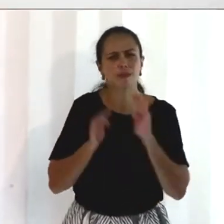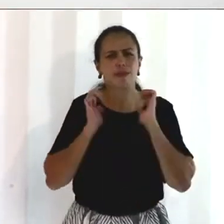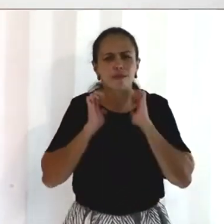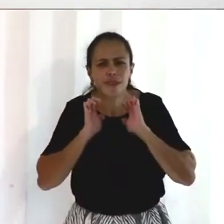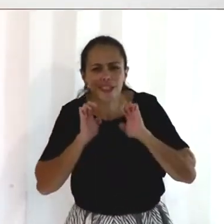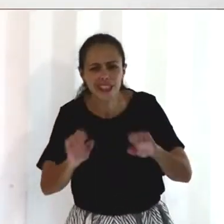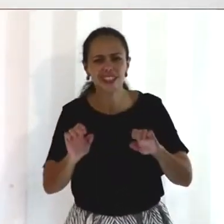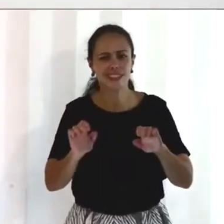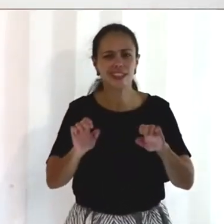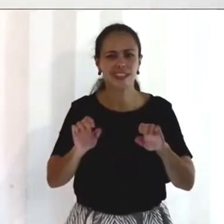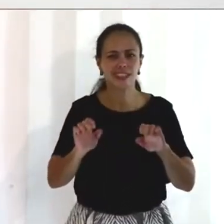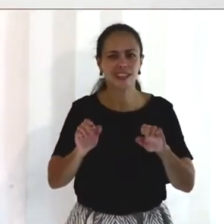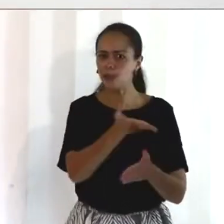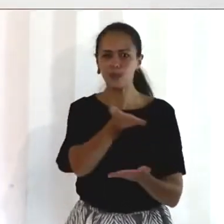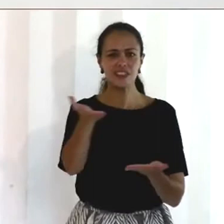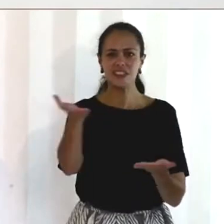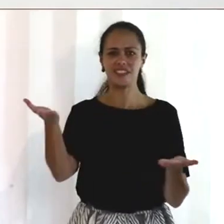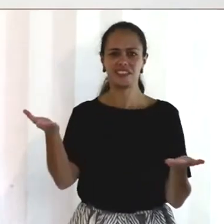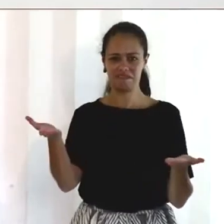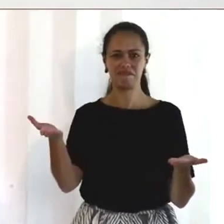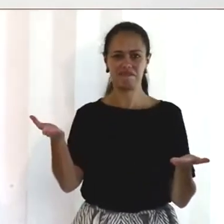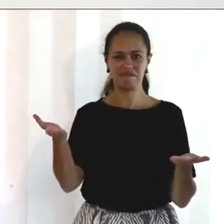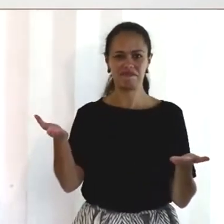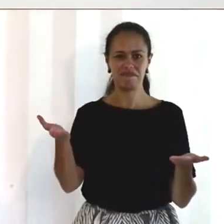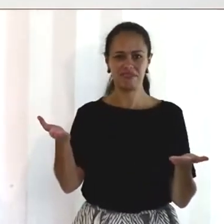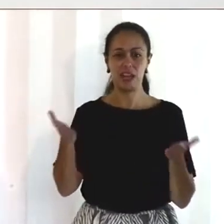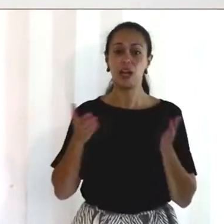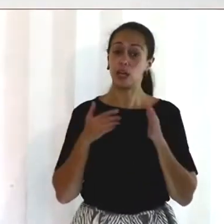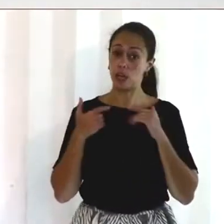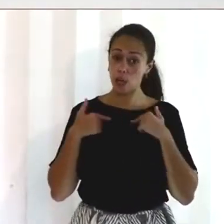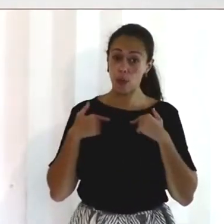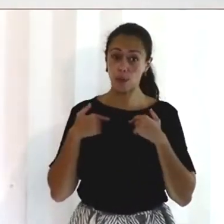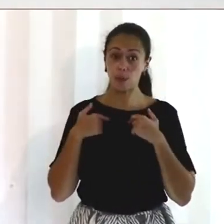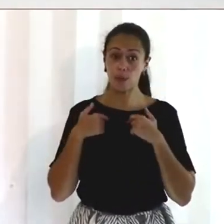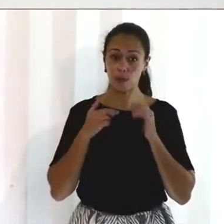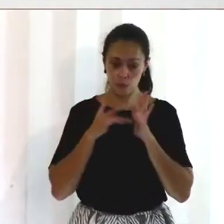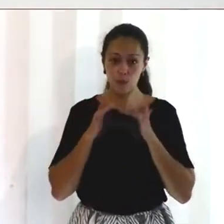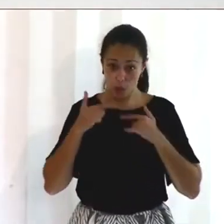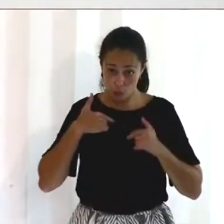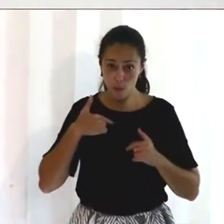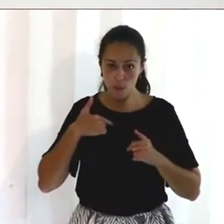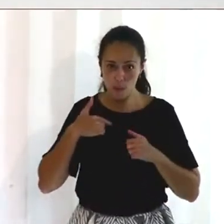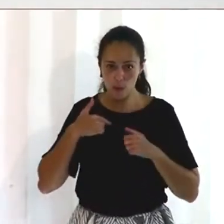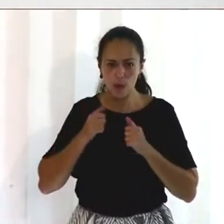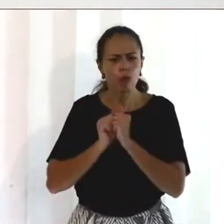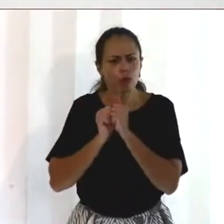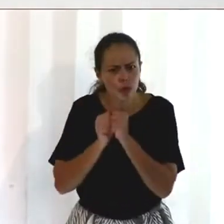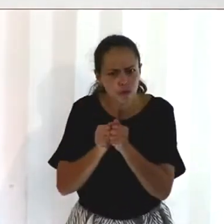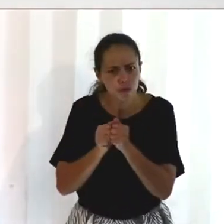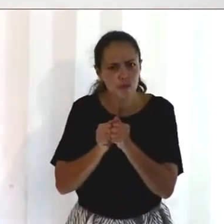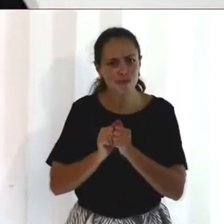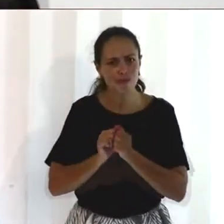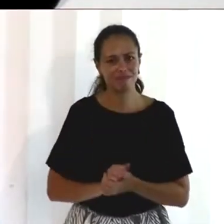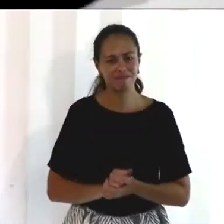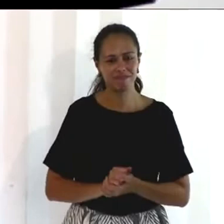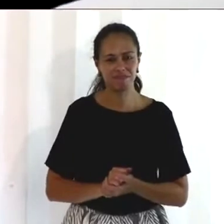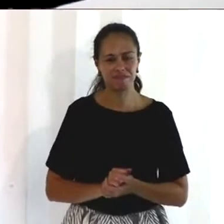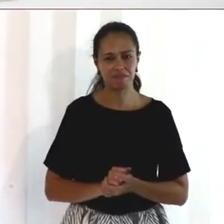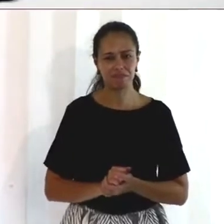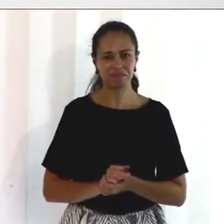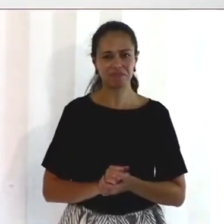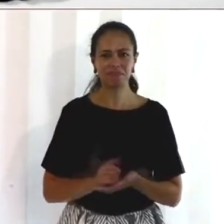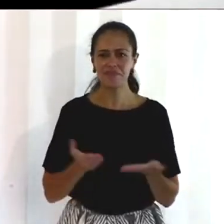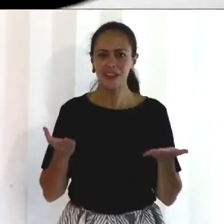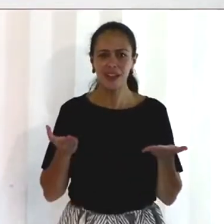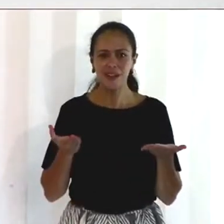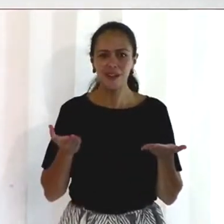Essa expressão chamada de grande comissão, Mateus capítulo 28, é para ser uma das passagens da maior